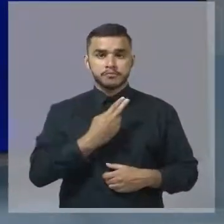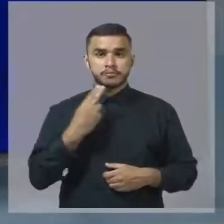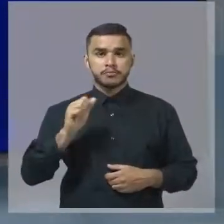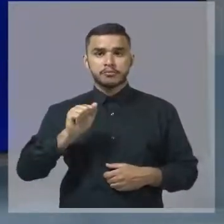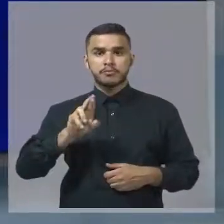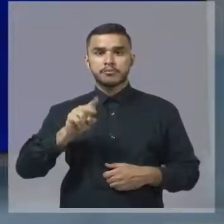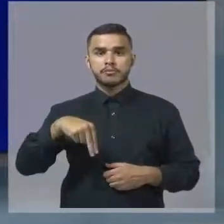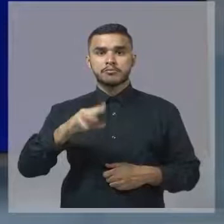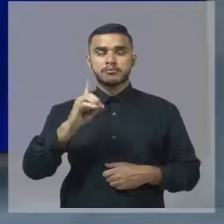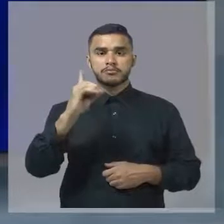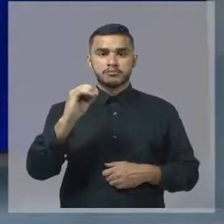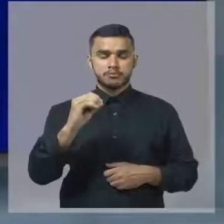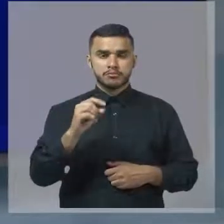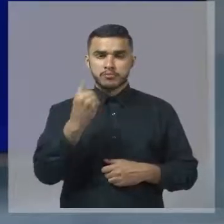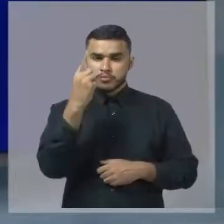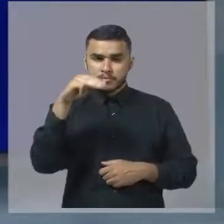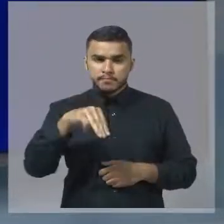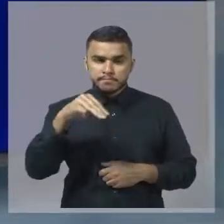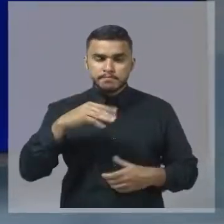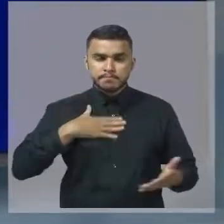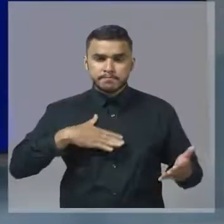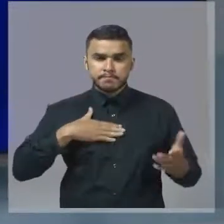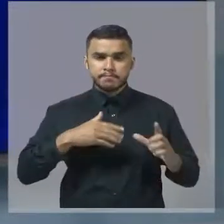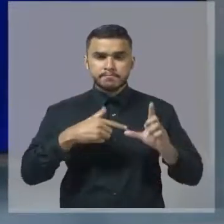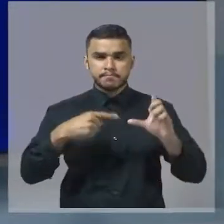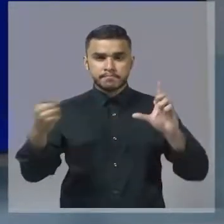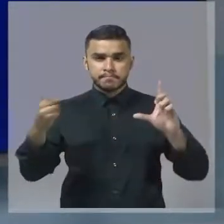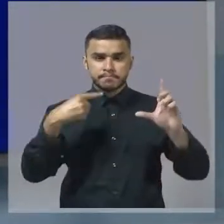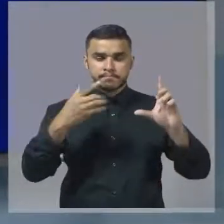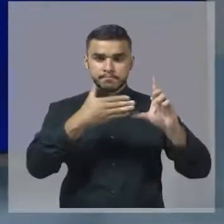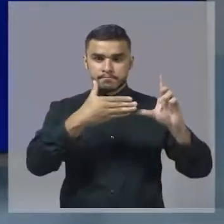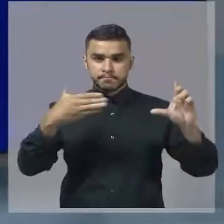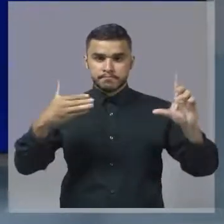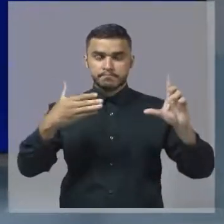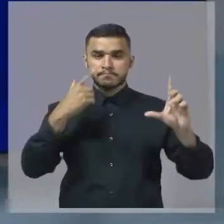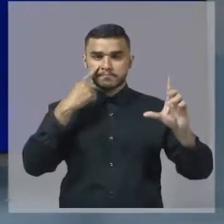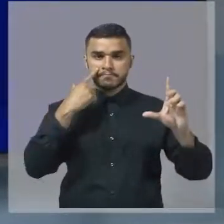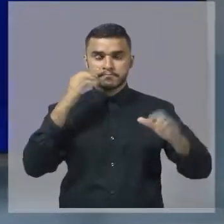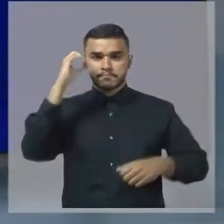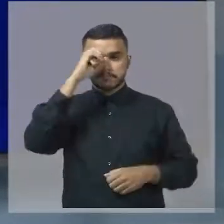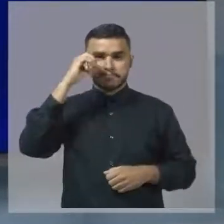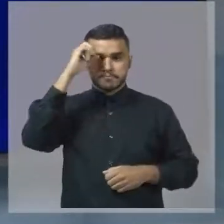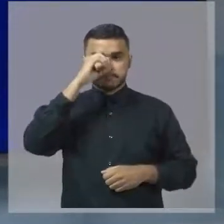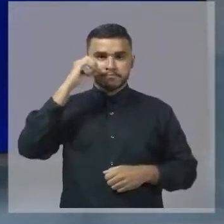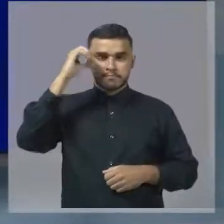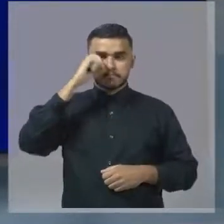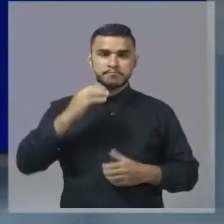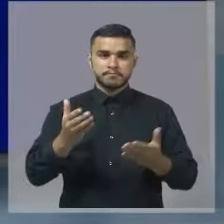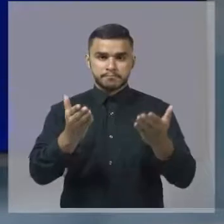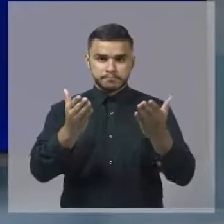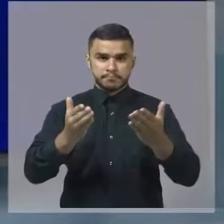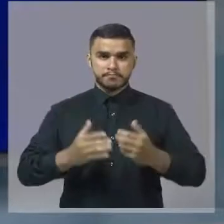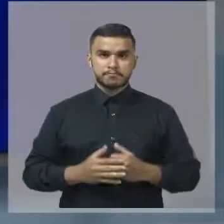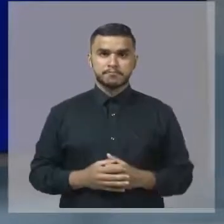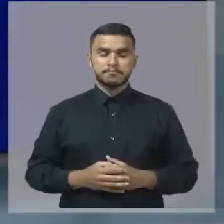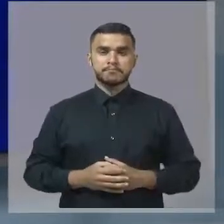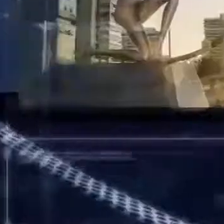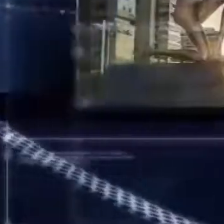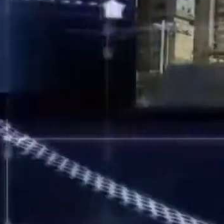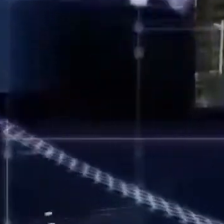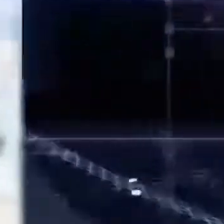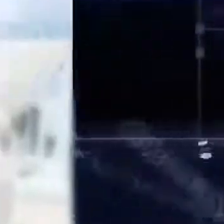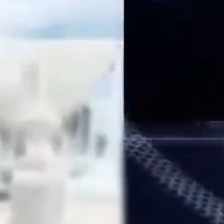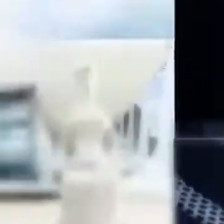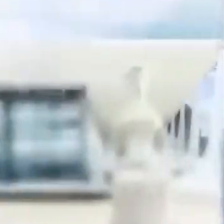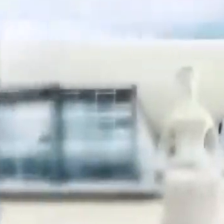Santos. Peço a você, assinante, apenas um minuto para um rápido intervalo e já voltamos com mais uma edição do programa Observatório.